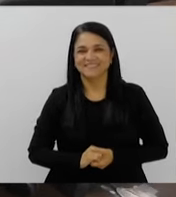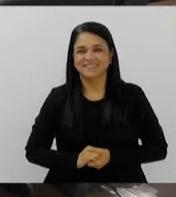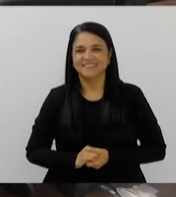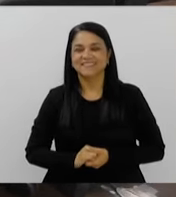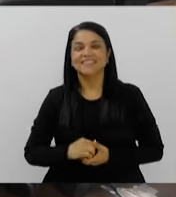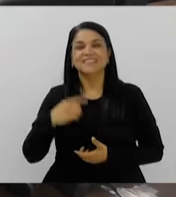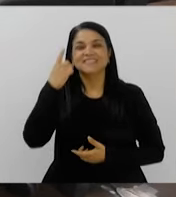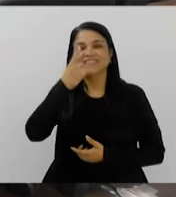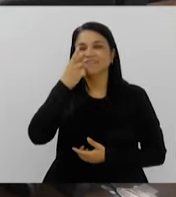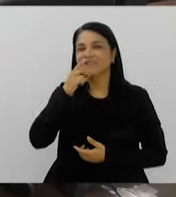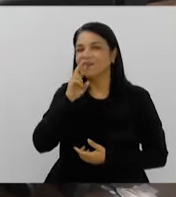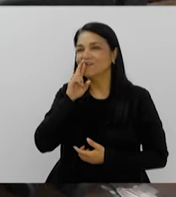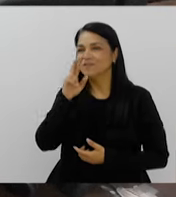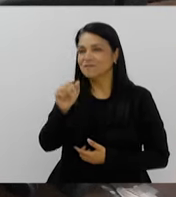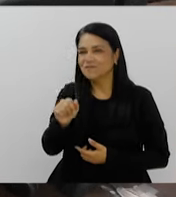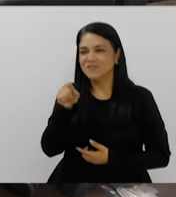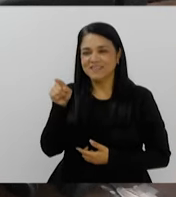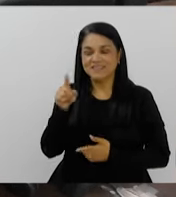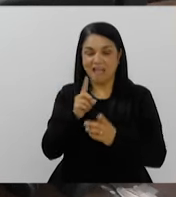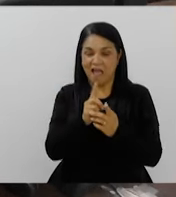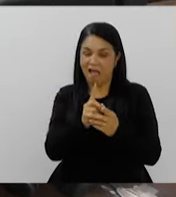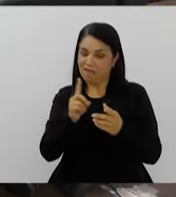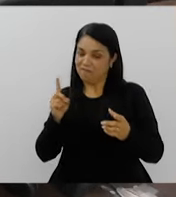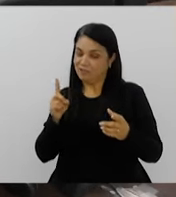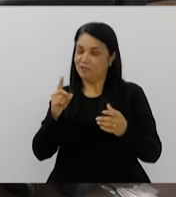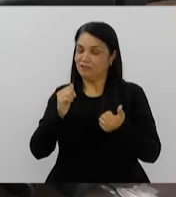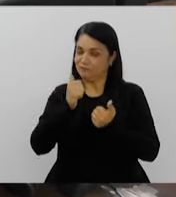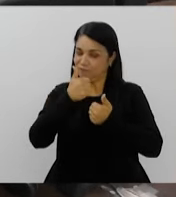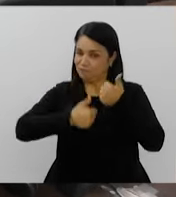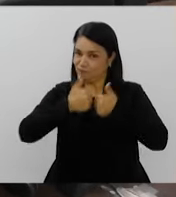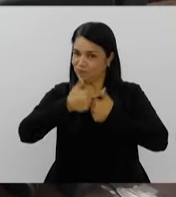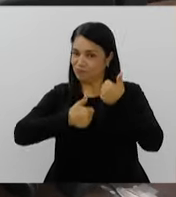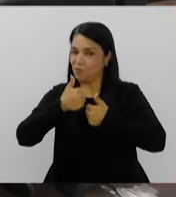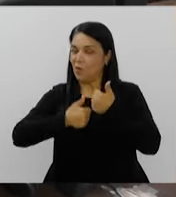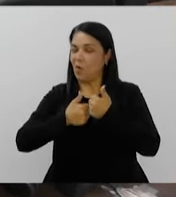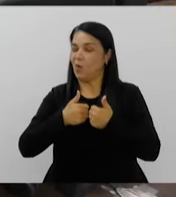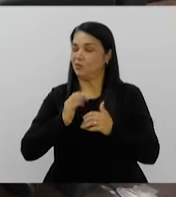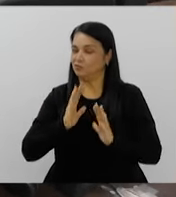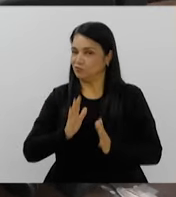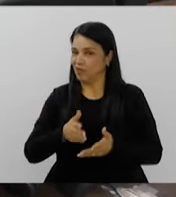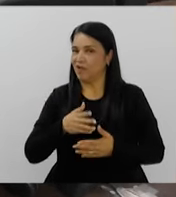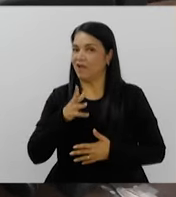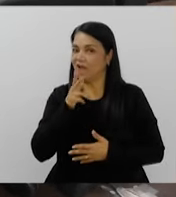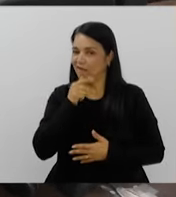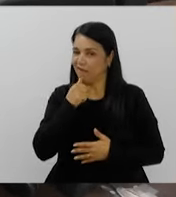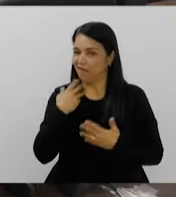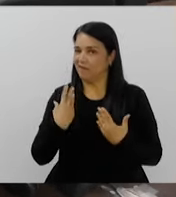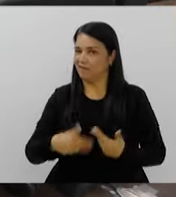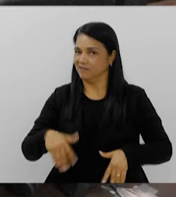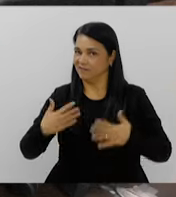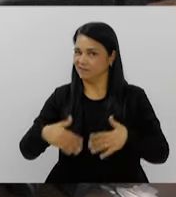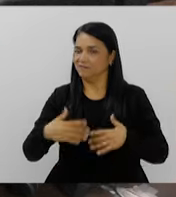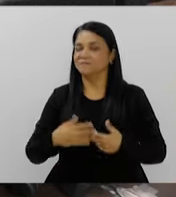Deputado Amorim anda afastado dos gramados há muito tempo. Verdade.